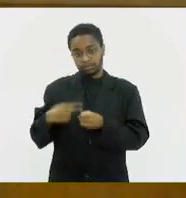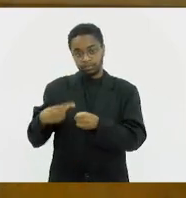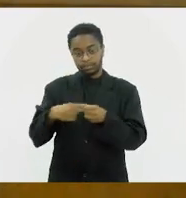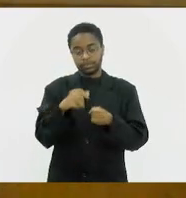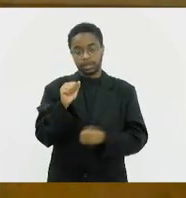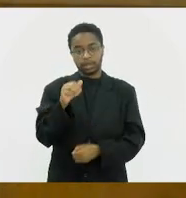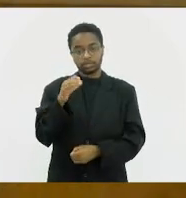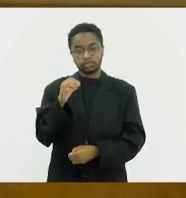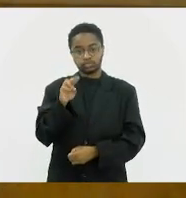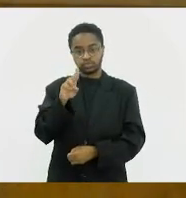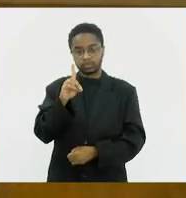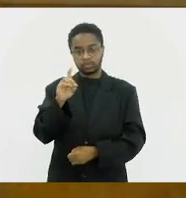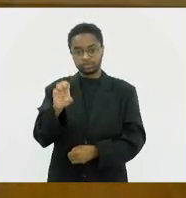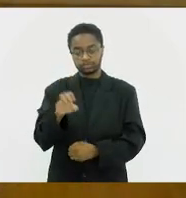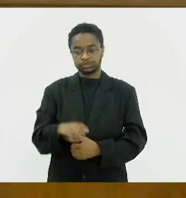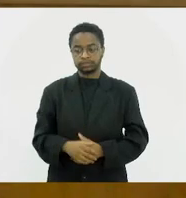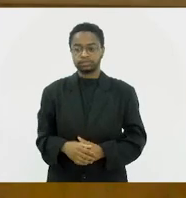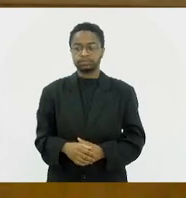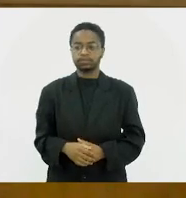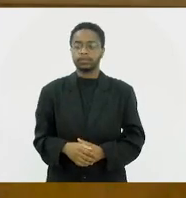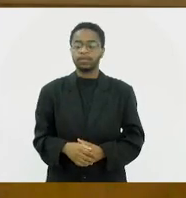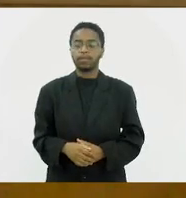Açude. Eu queria agora